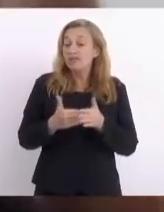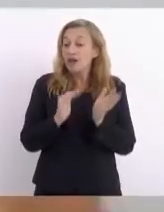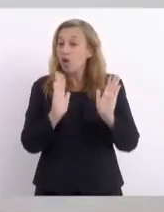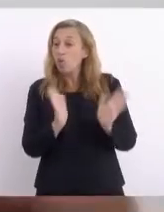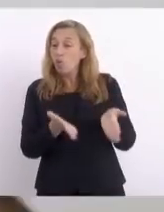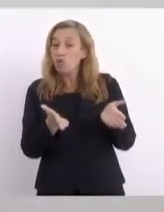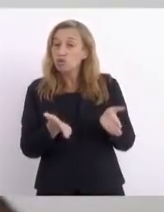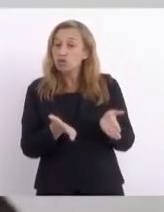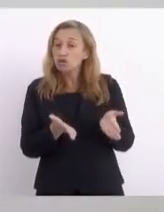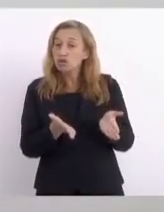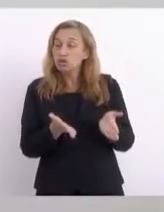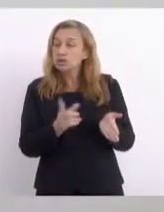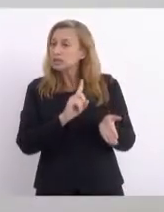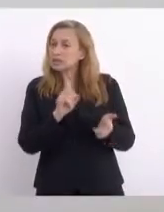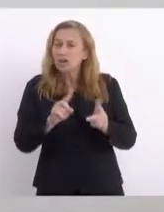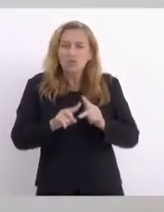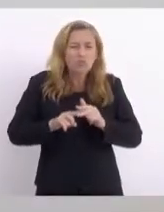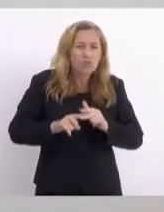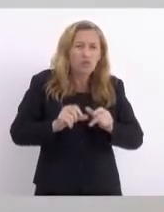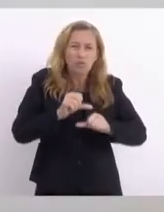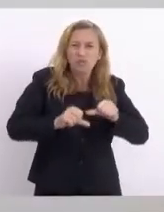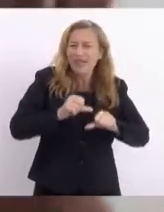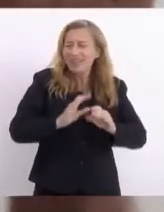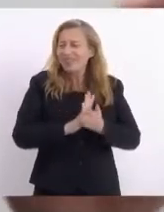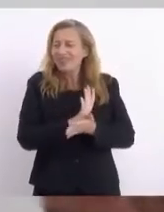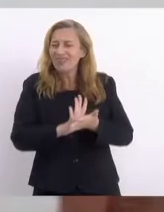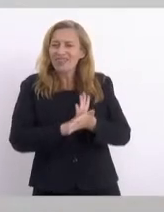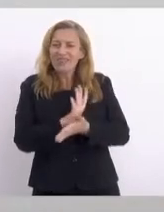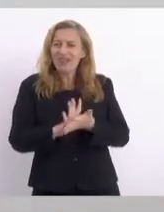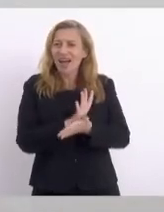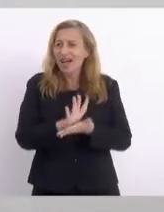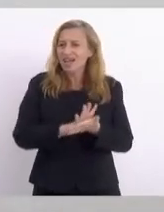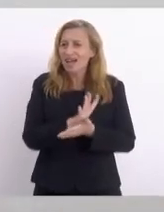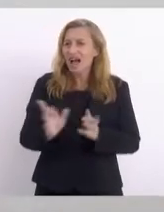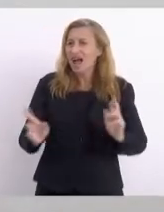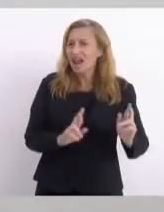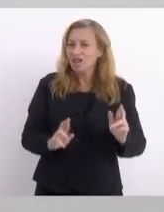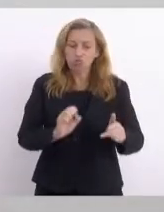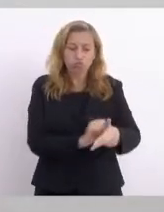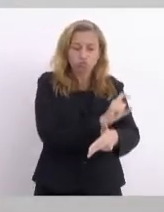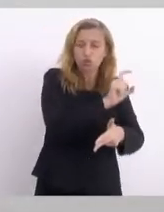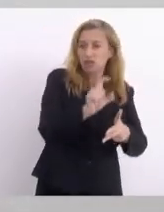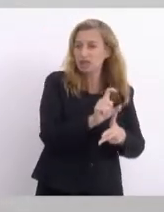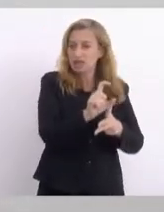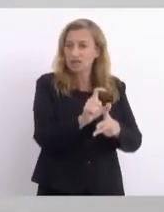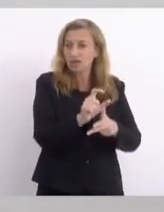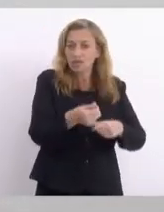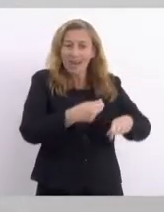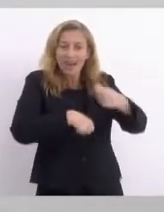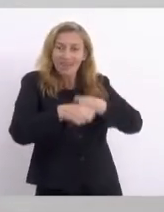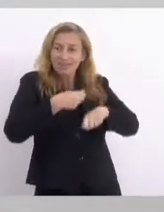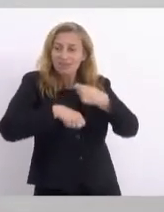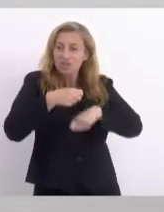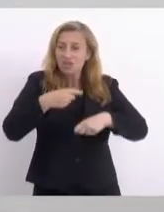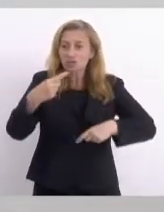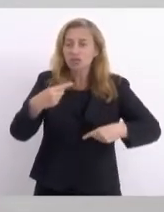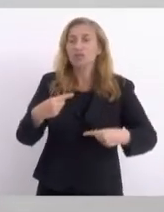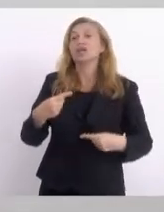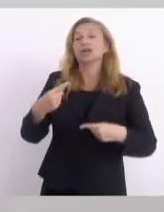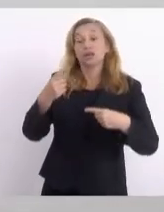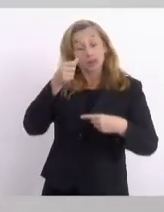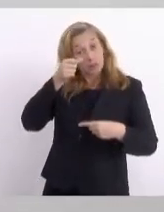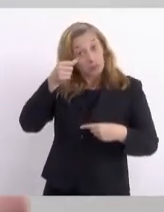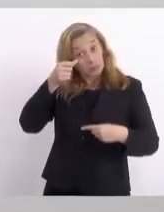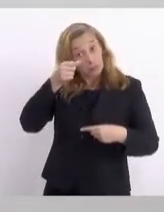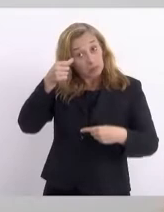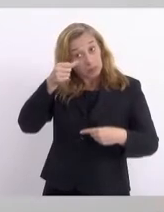que não foi alterado em nada, a relação do executivo na administração da política pública de